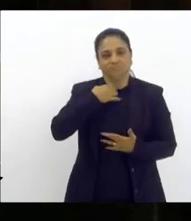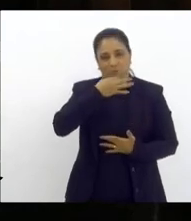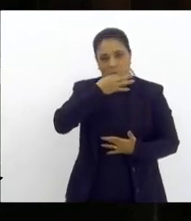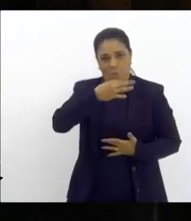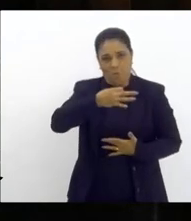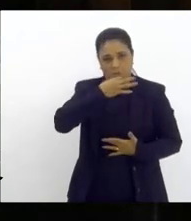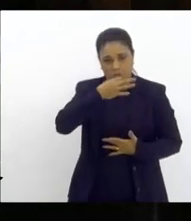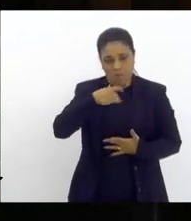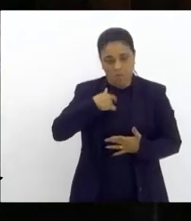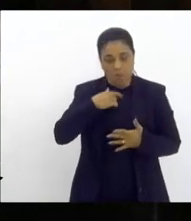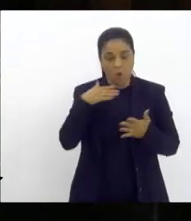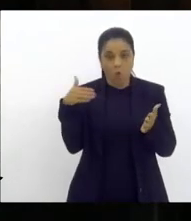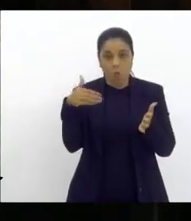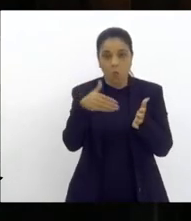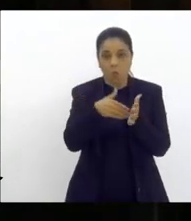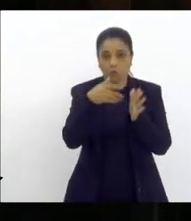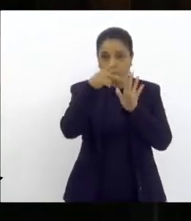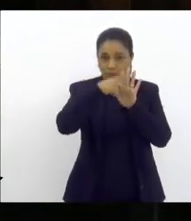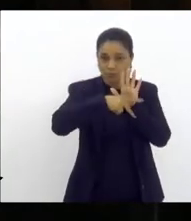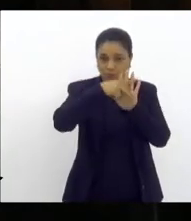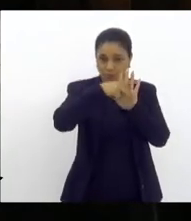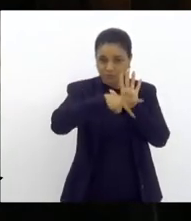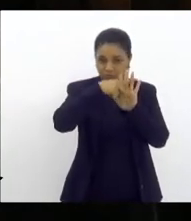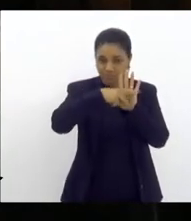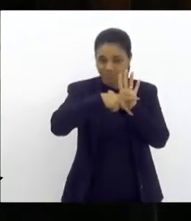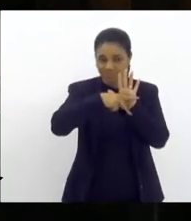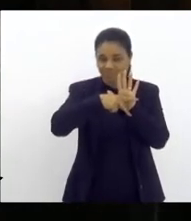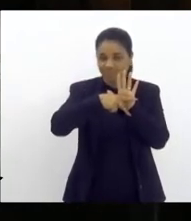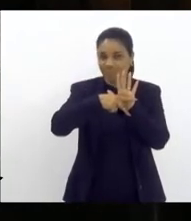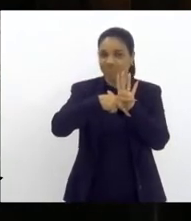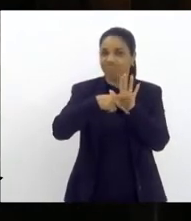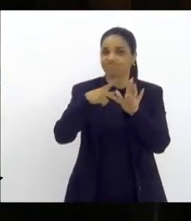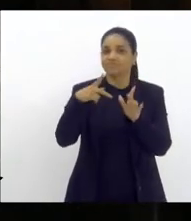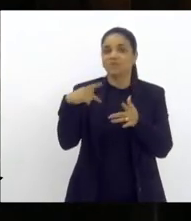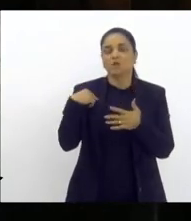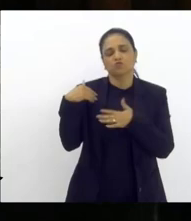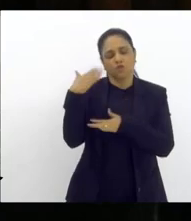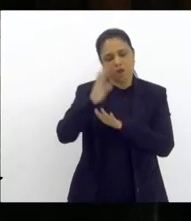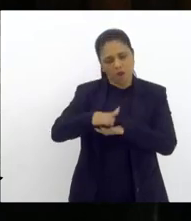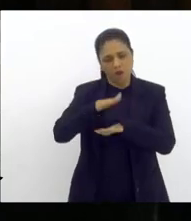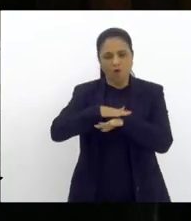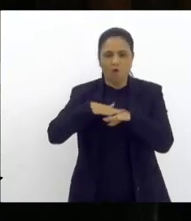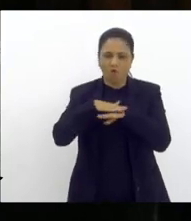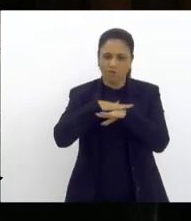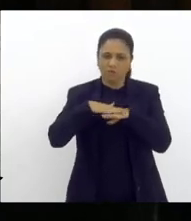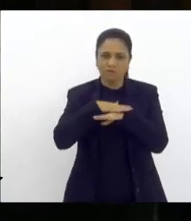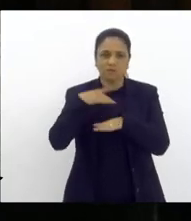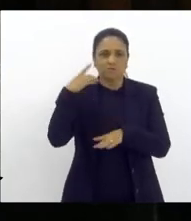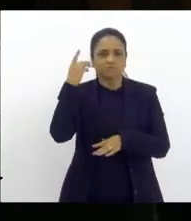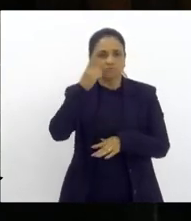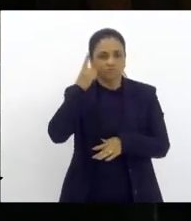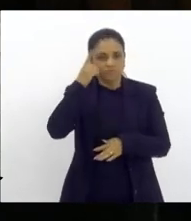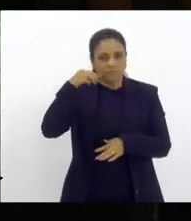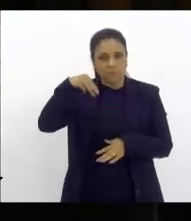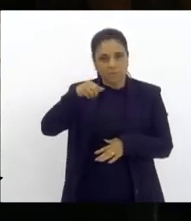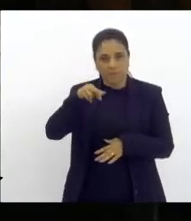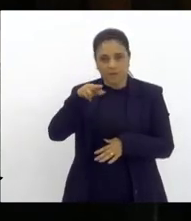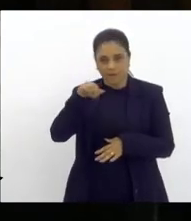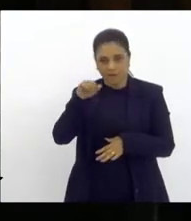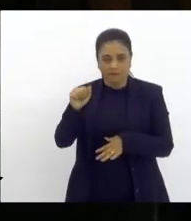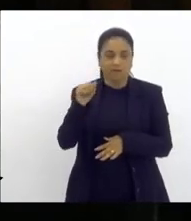o último projeto da pauta um projeto absolutamente meritório conversei deputada Marina autora do projeto também Conversei com um Deputado